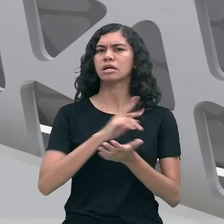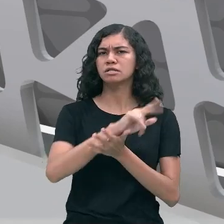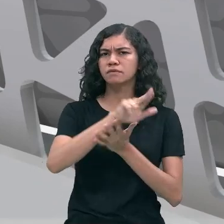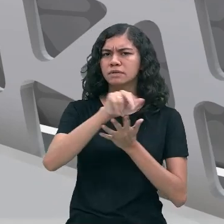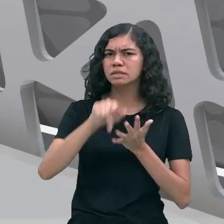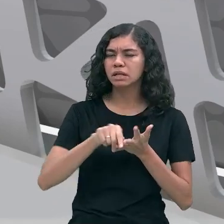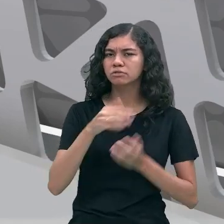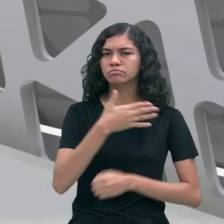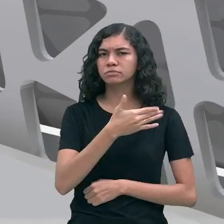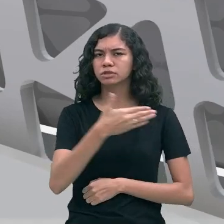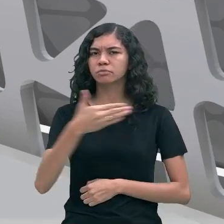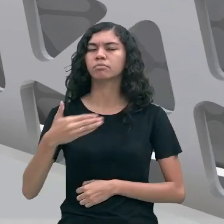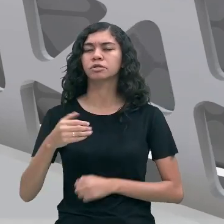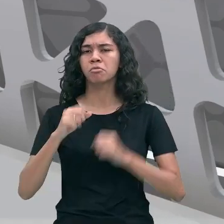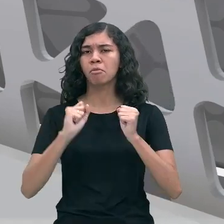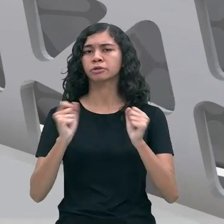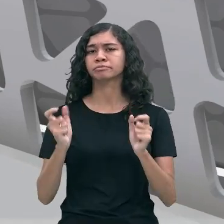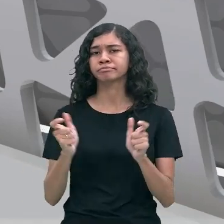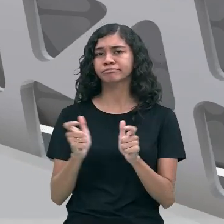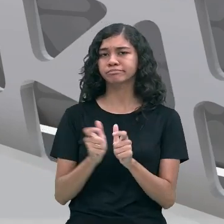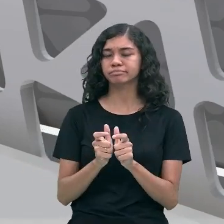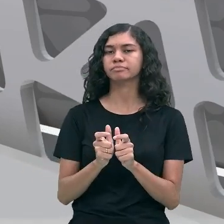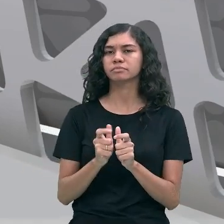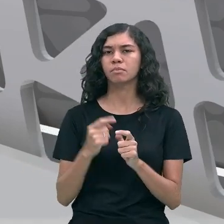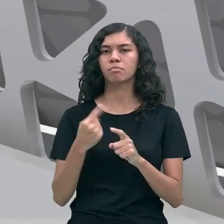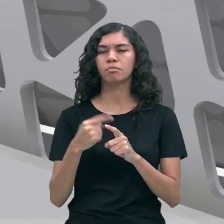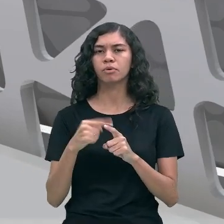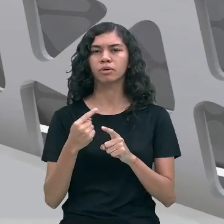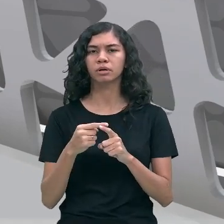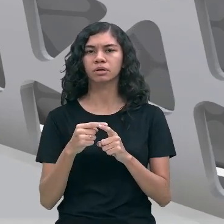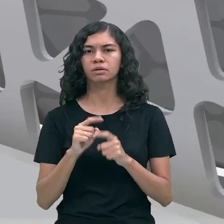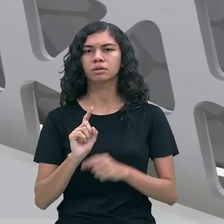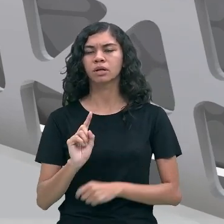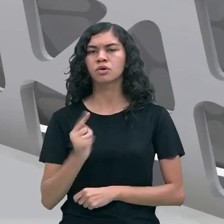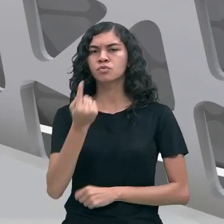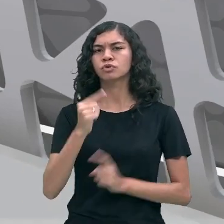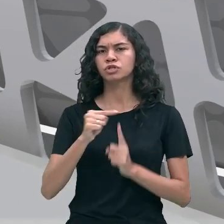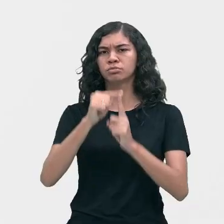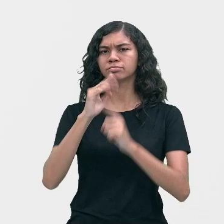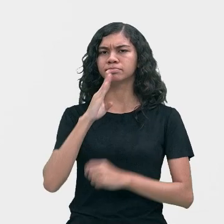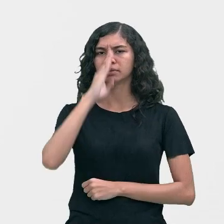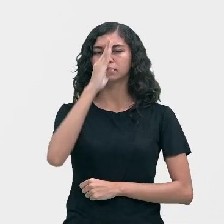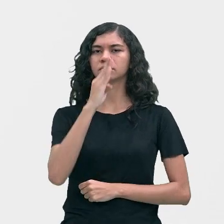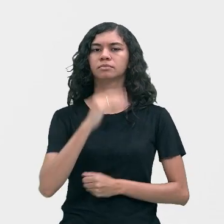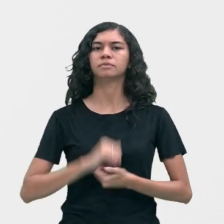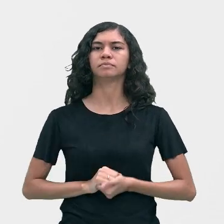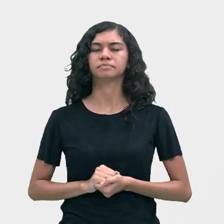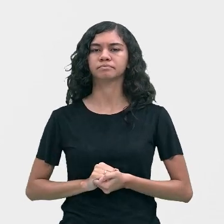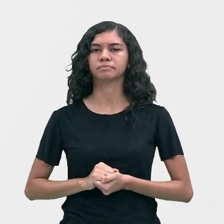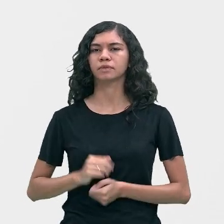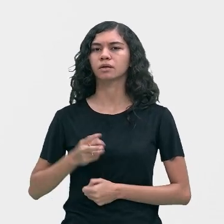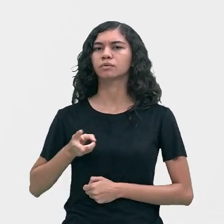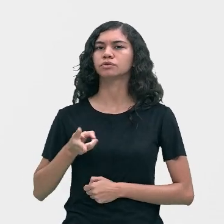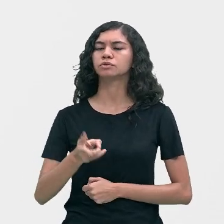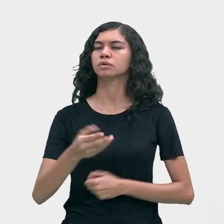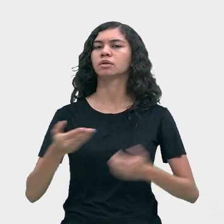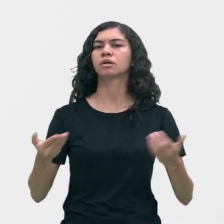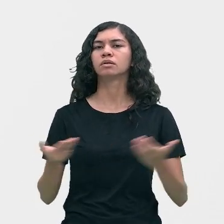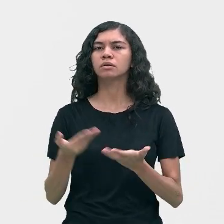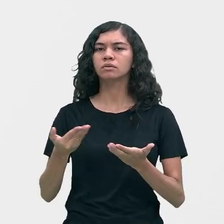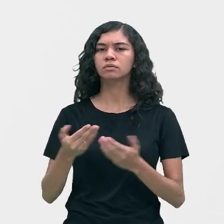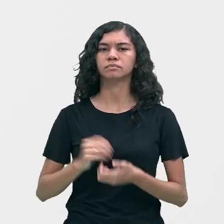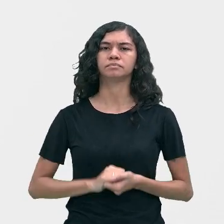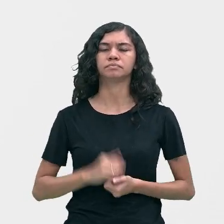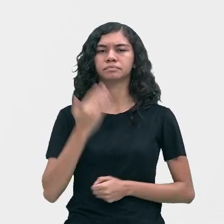naquele local vai diminuir porque vai haver o predomínio de um tipo. Continuando sobre agora, vamos falar sobre